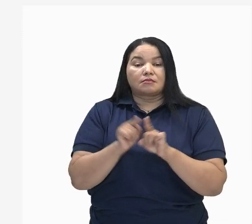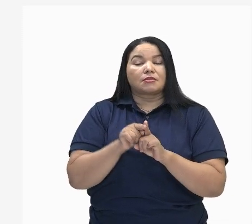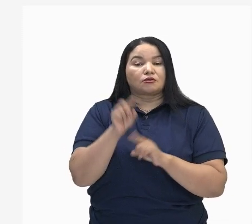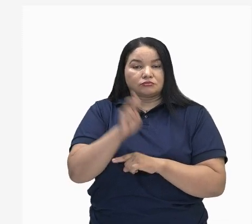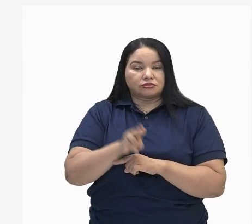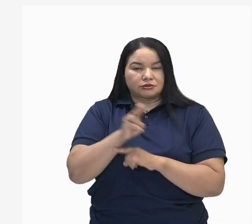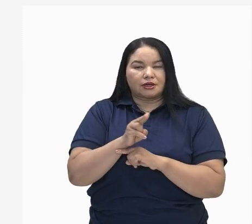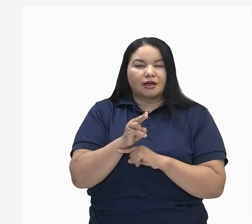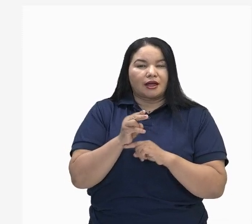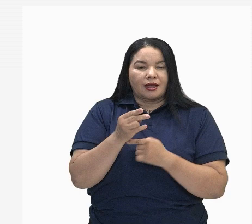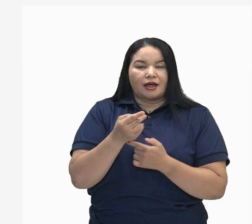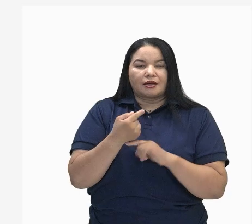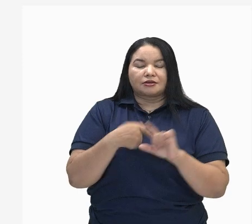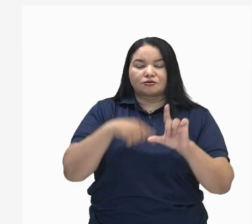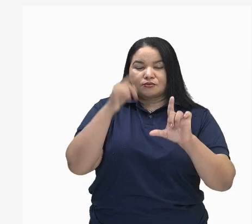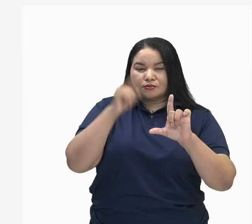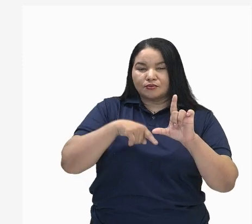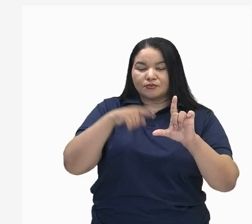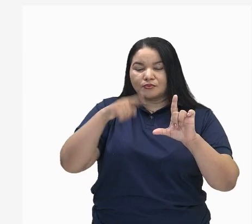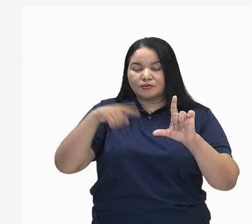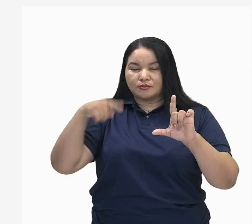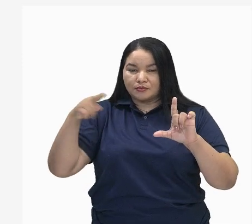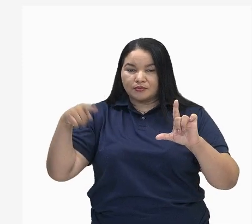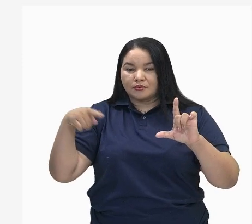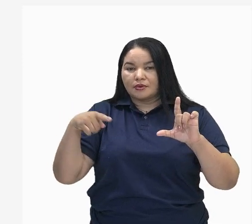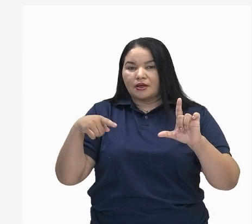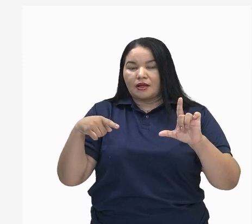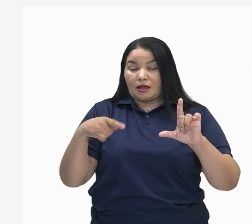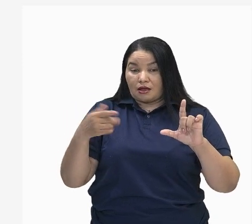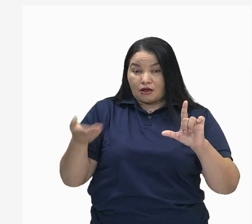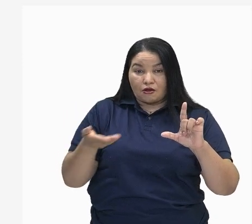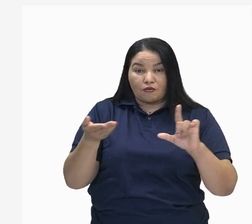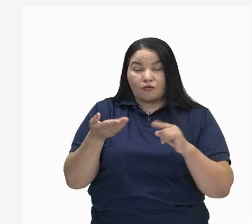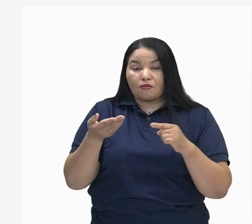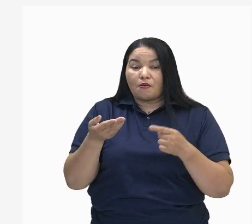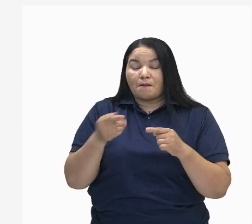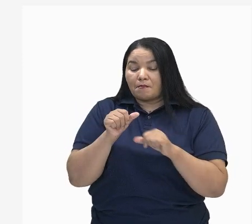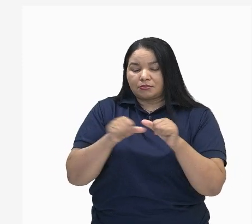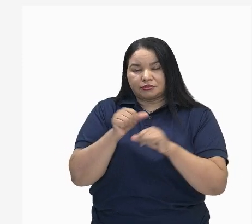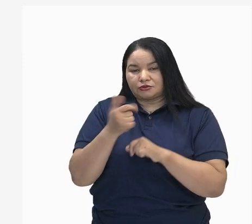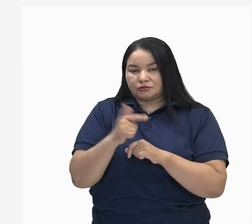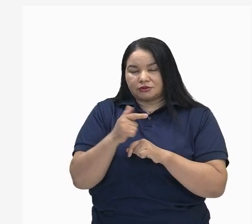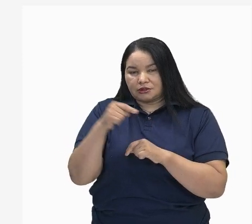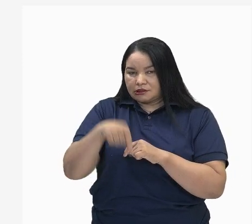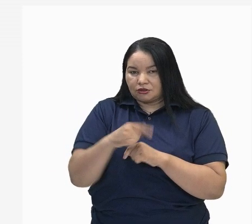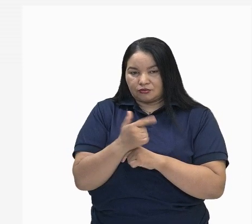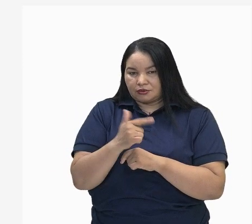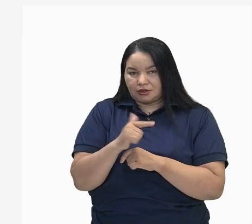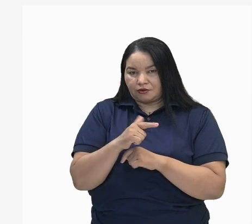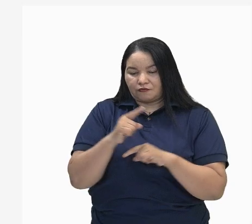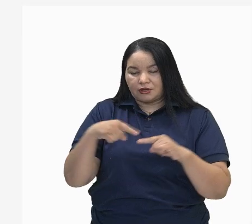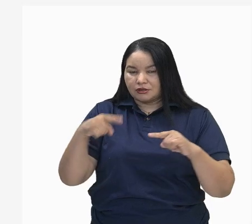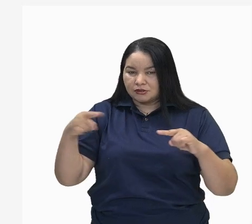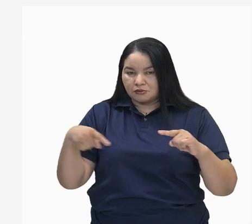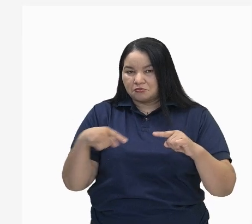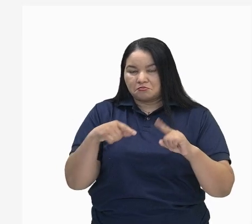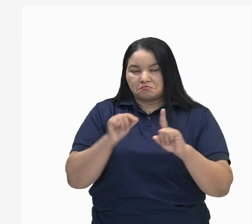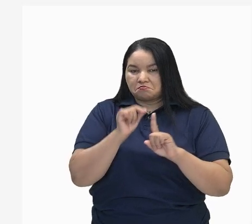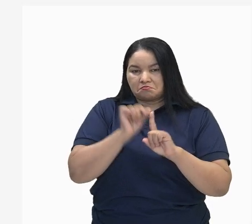Vocês já perceberam isso? Tá? No nosso caso, não vai mudar muito aí, tá? Porque, como eu disse, na nossa região não há tanta variação assim de